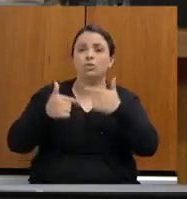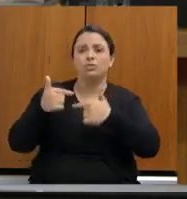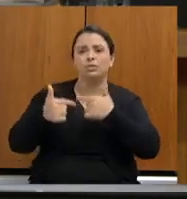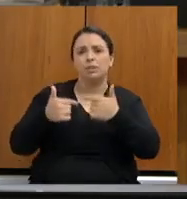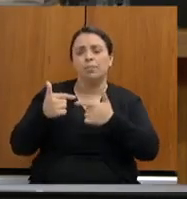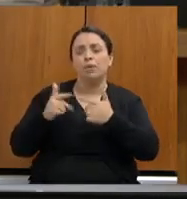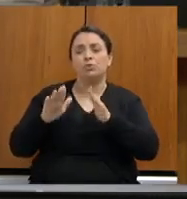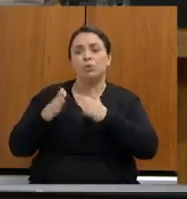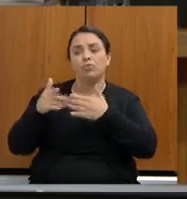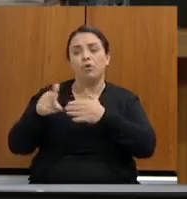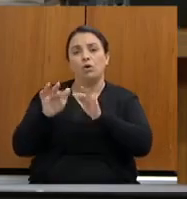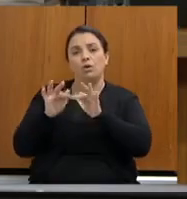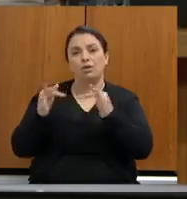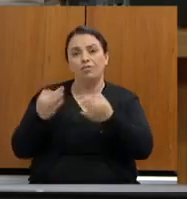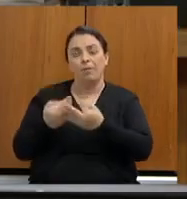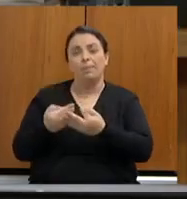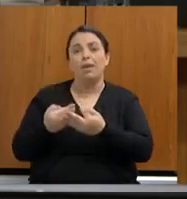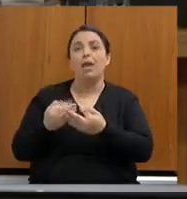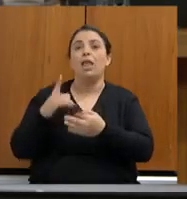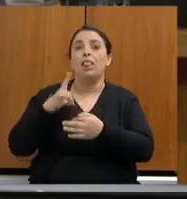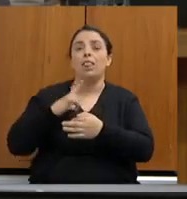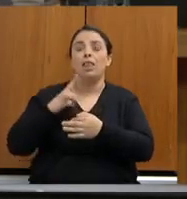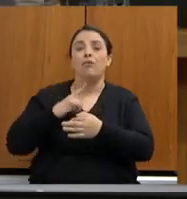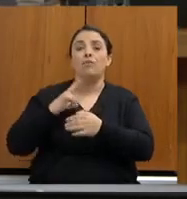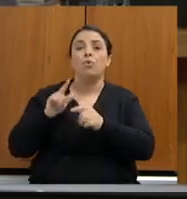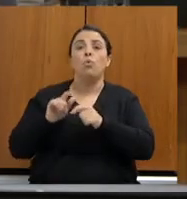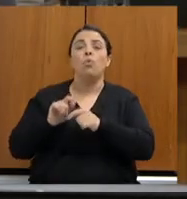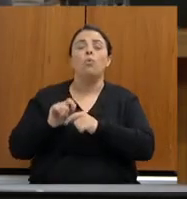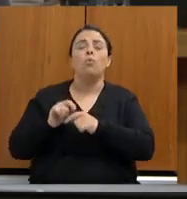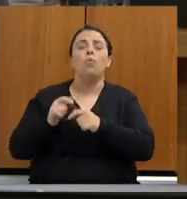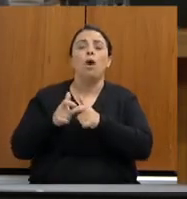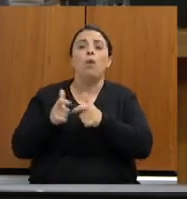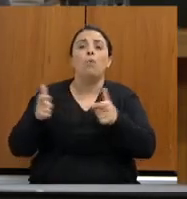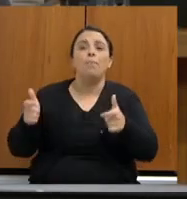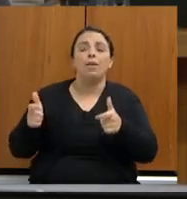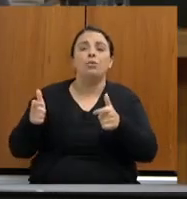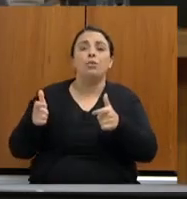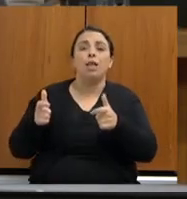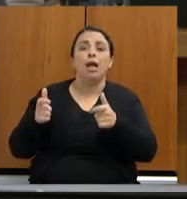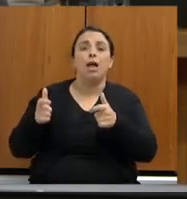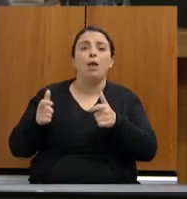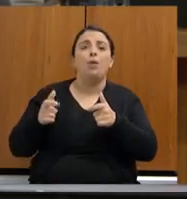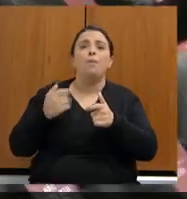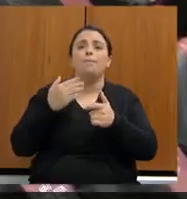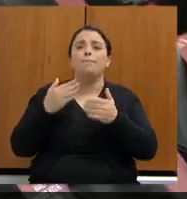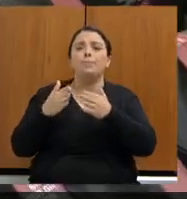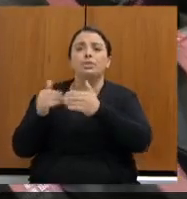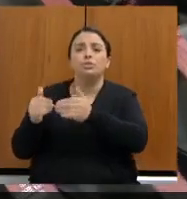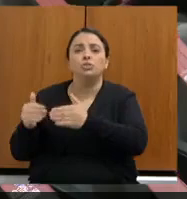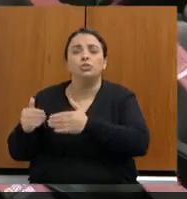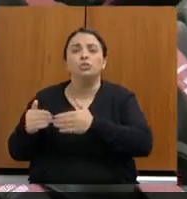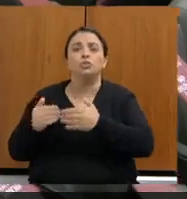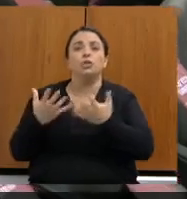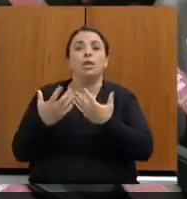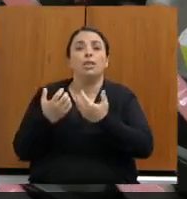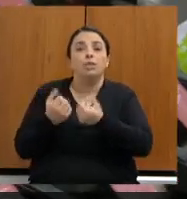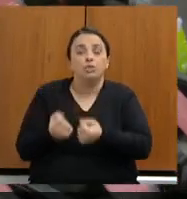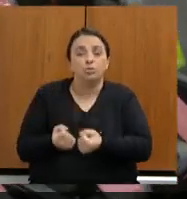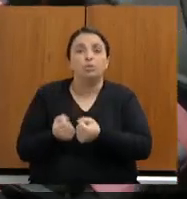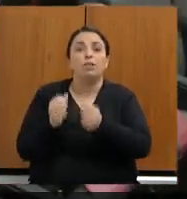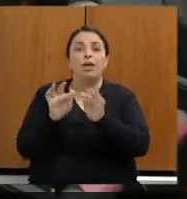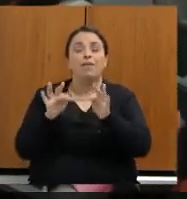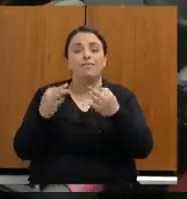um acréscimo nessa procura do atendimento de Psicologia aos policiais e familiares pela nossa